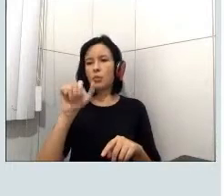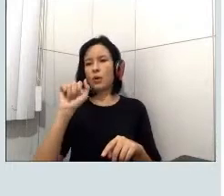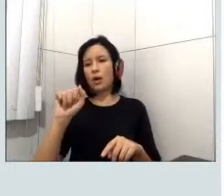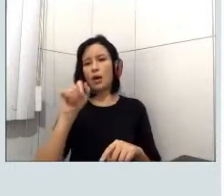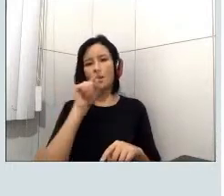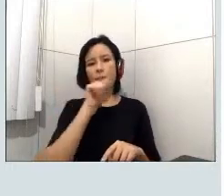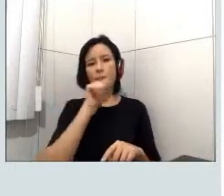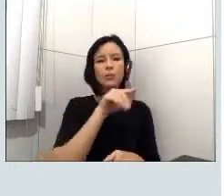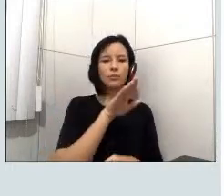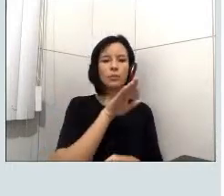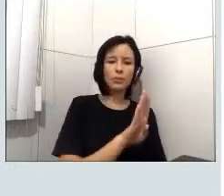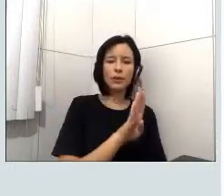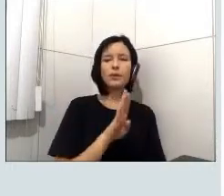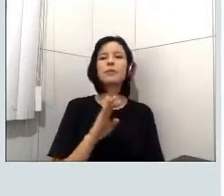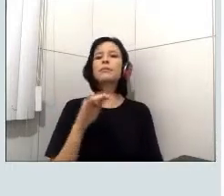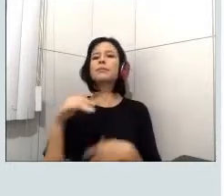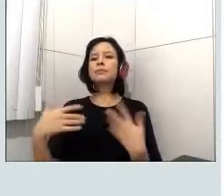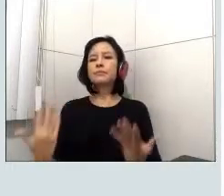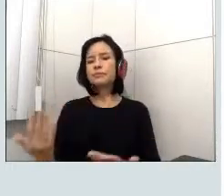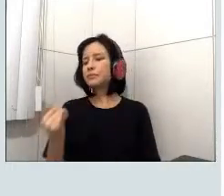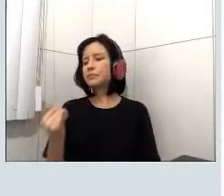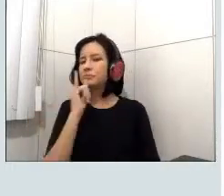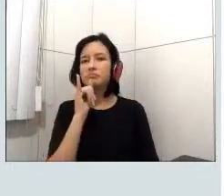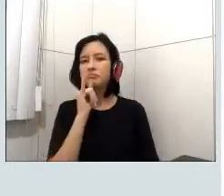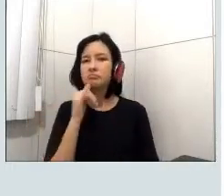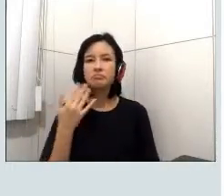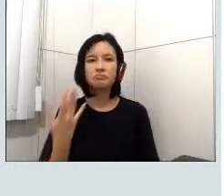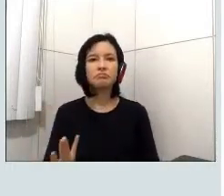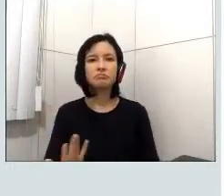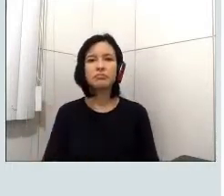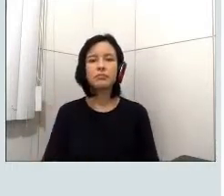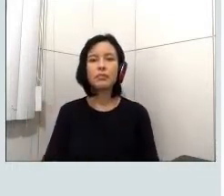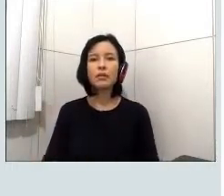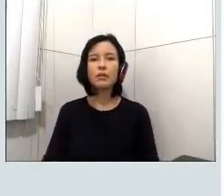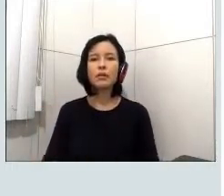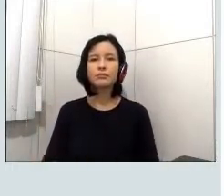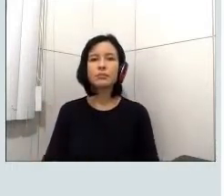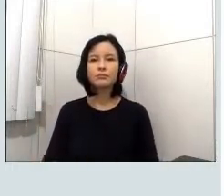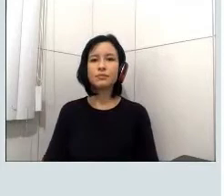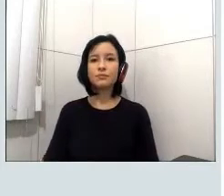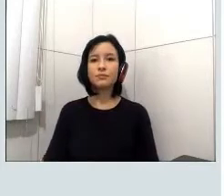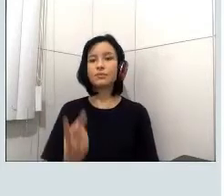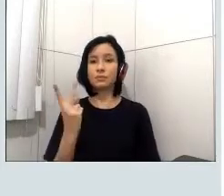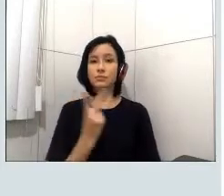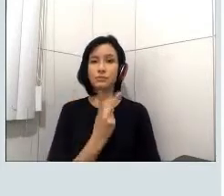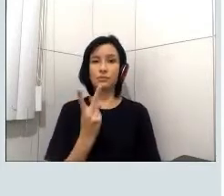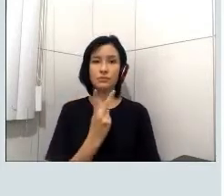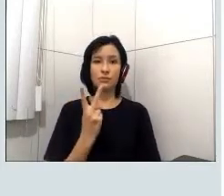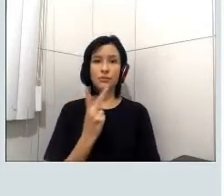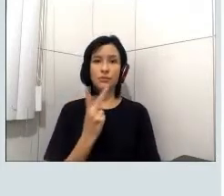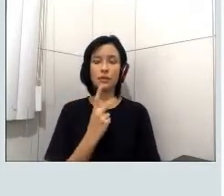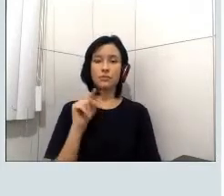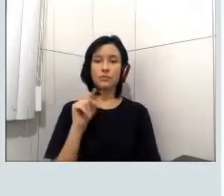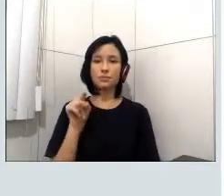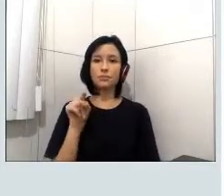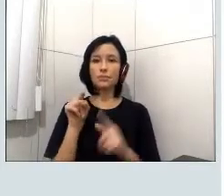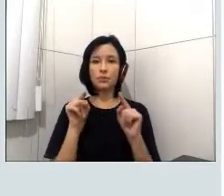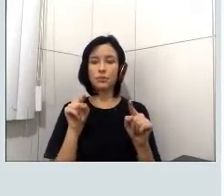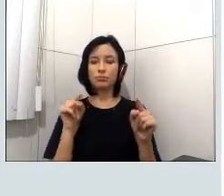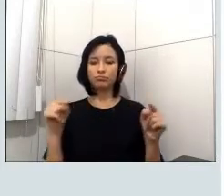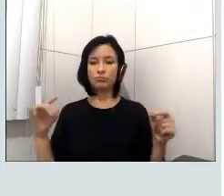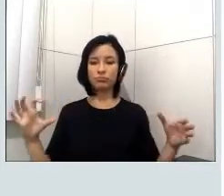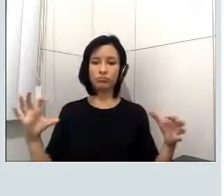E vamos dizer que, dados dois pontos distintos, a reunião do conjunto desses dois pontos com